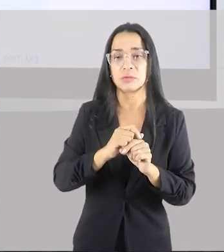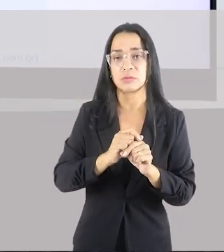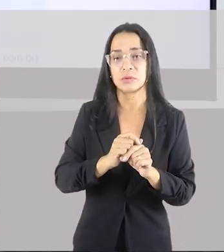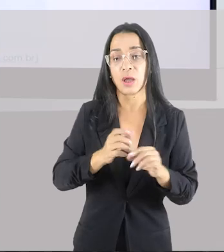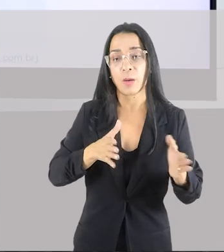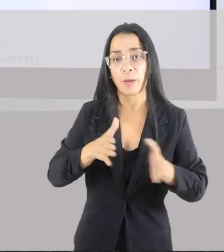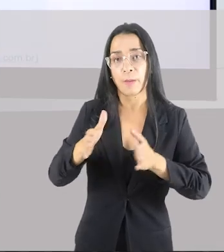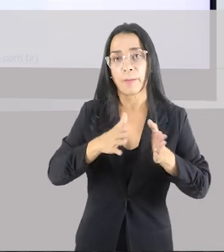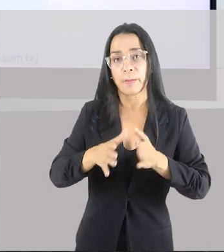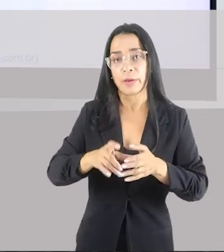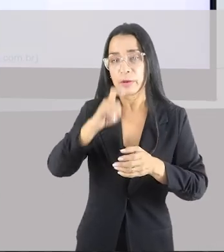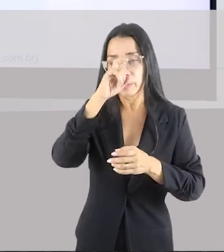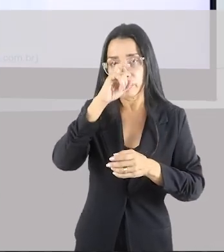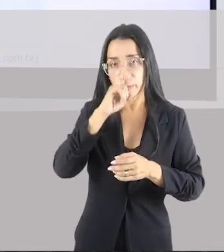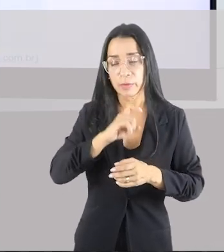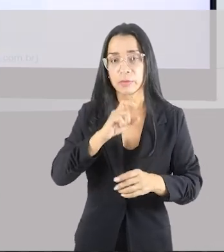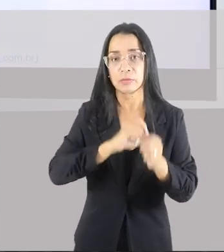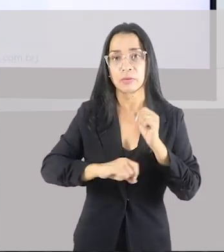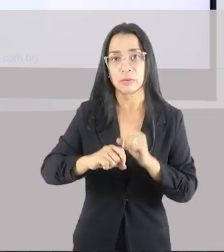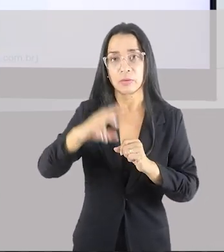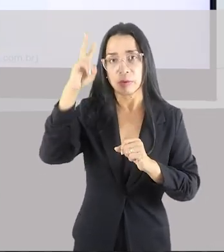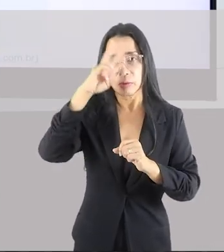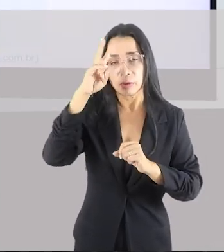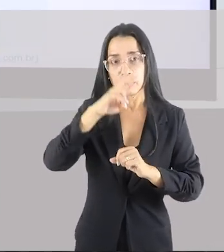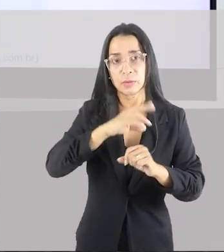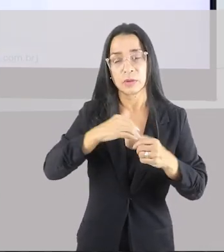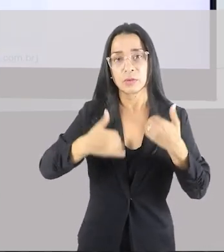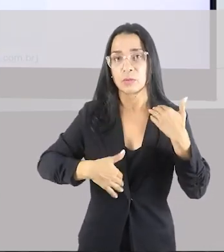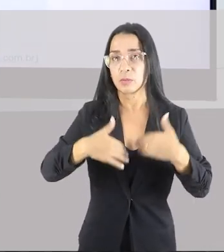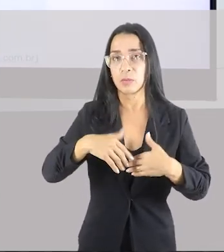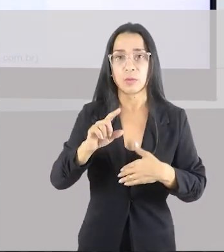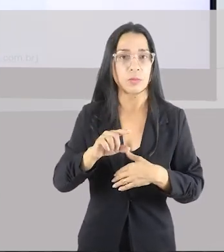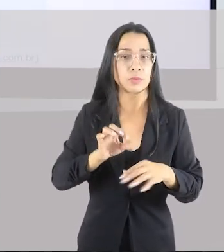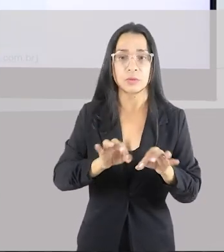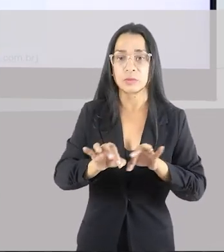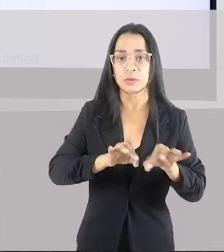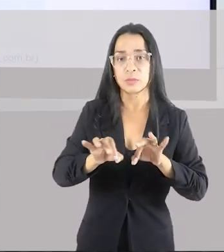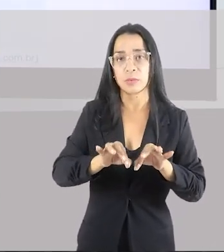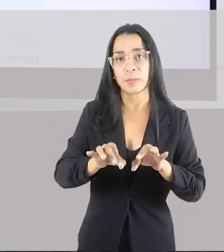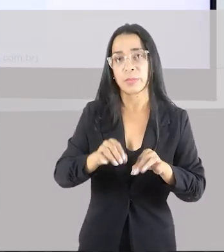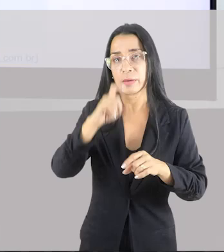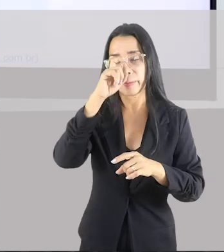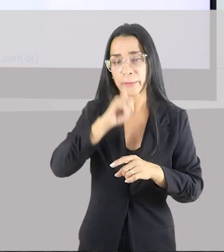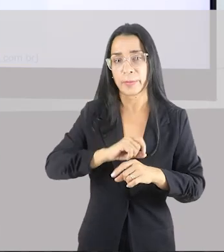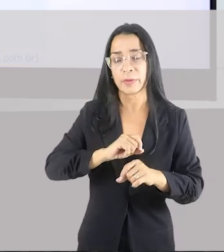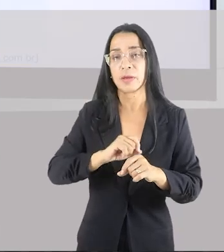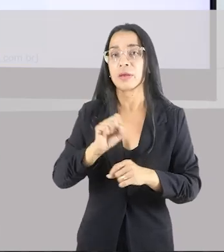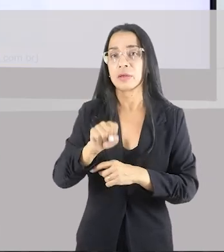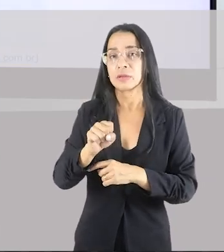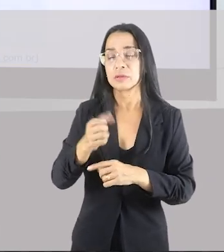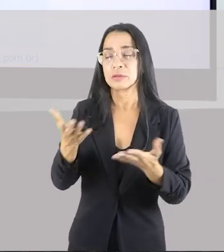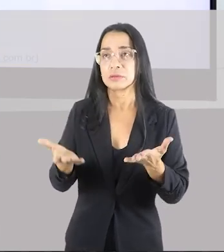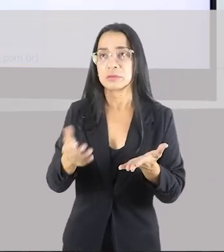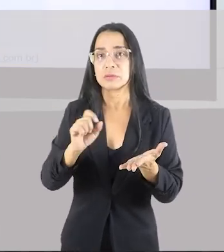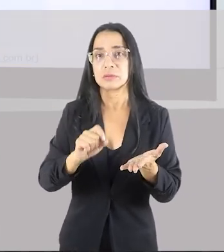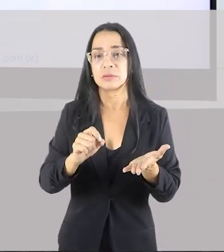menstrual, né? Lembrando que o corpo, ele não se prepara para a menstruação, ele se prepara